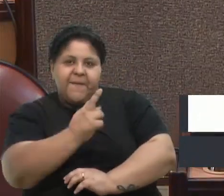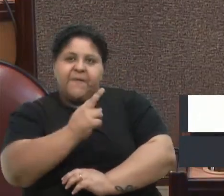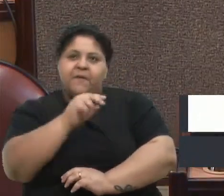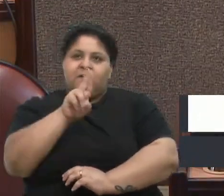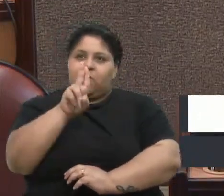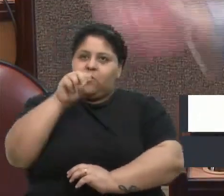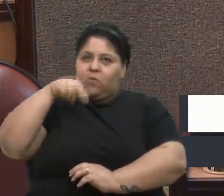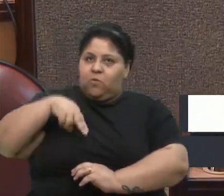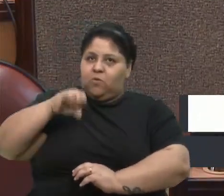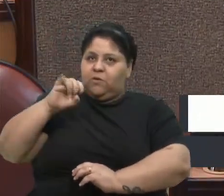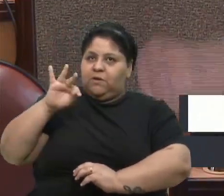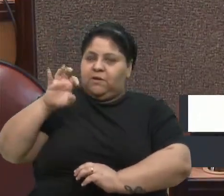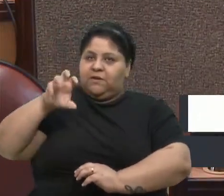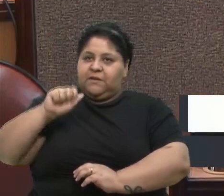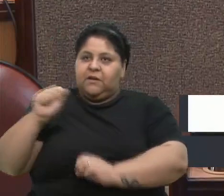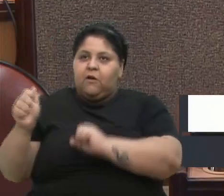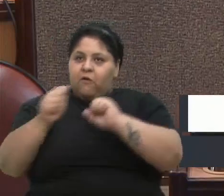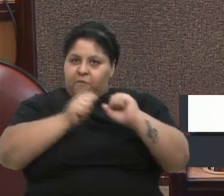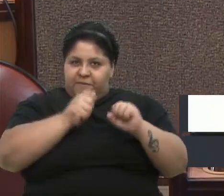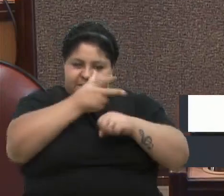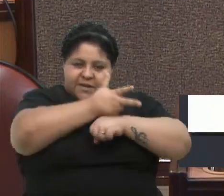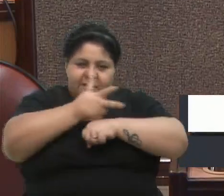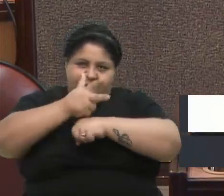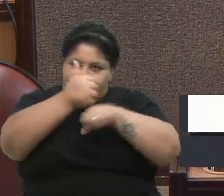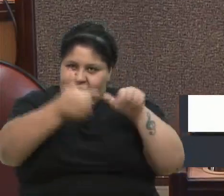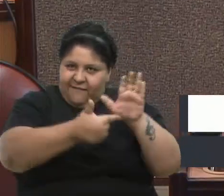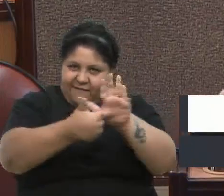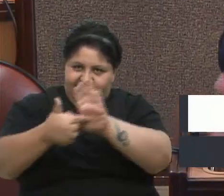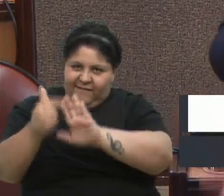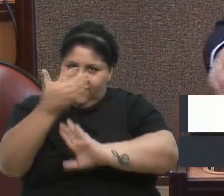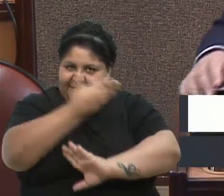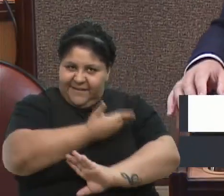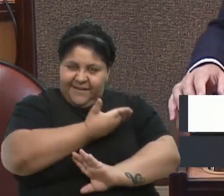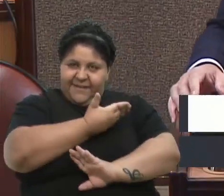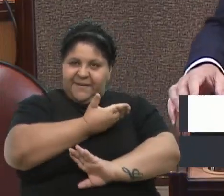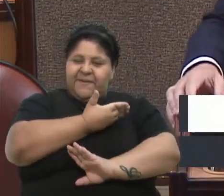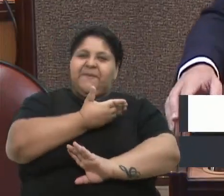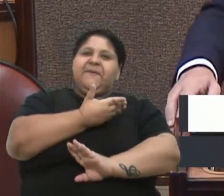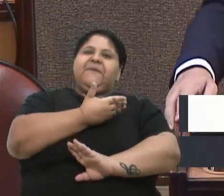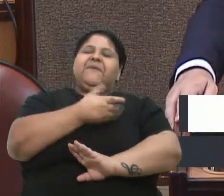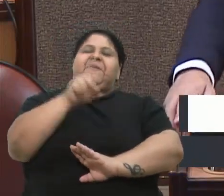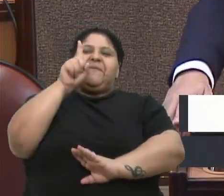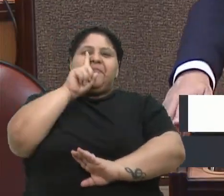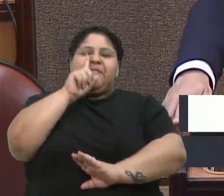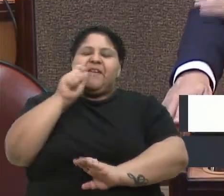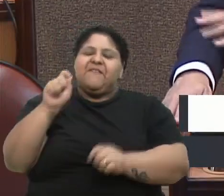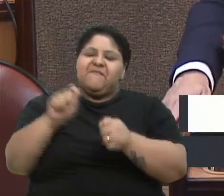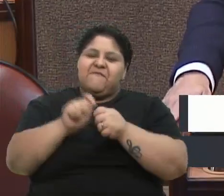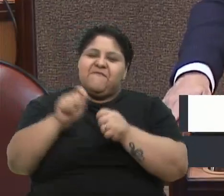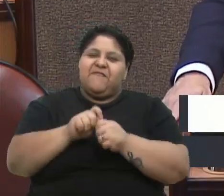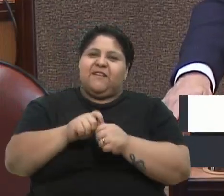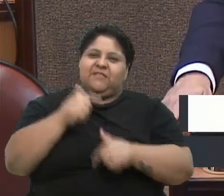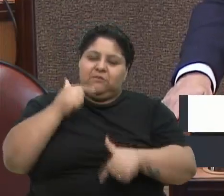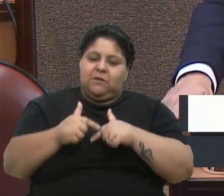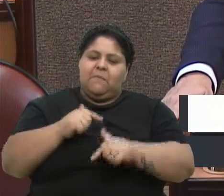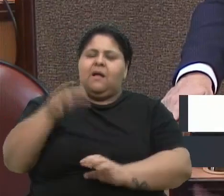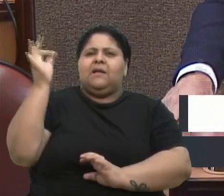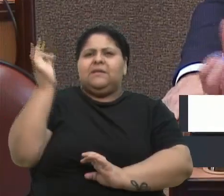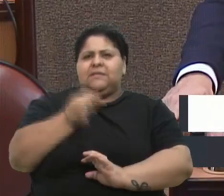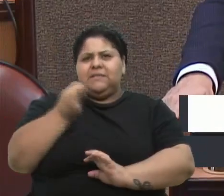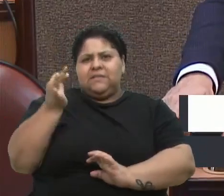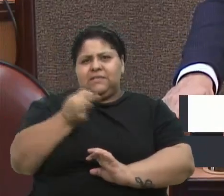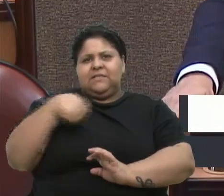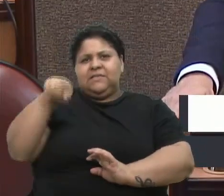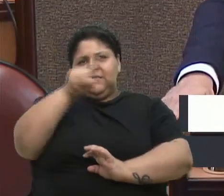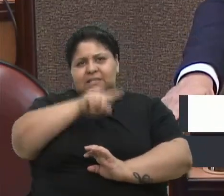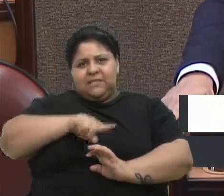Vou pedir para o pessoal da TV Câmara mostrar elas. As meninas são incríveis, fazem um trabalho muito bacana. Agradecer porque a